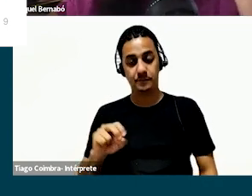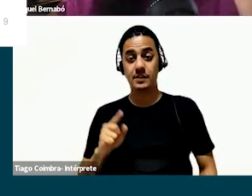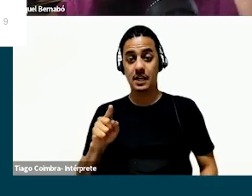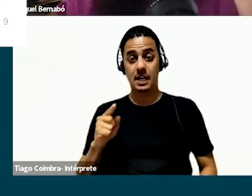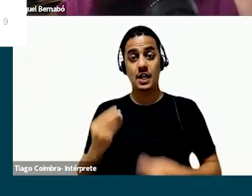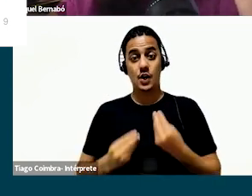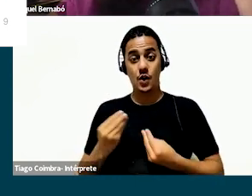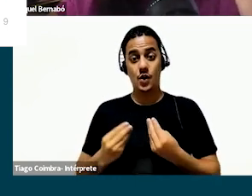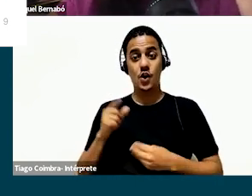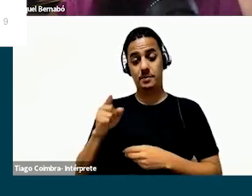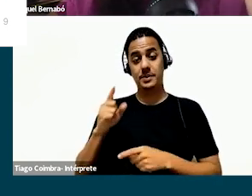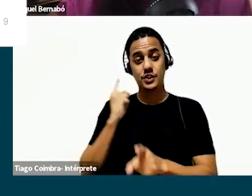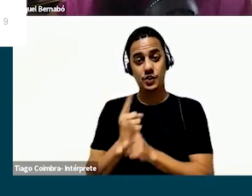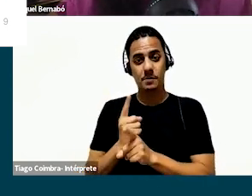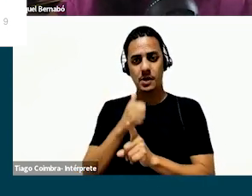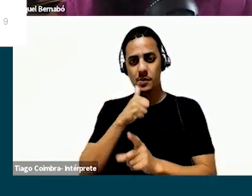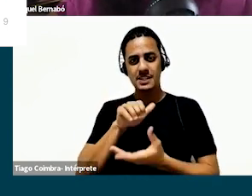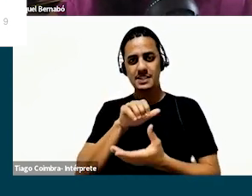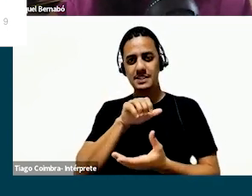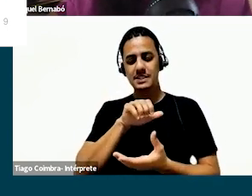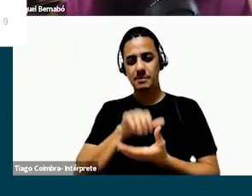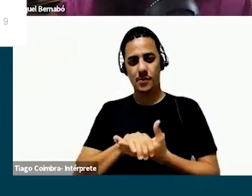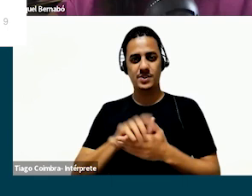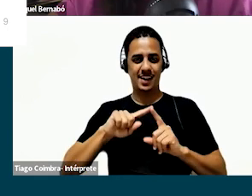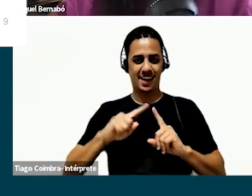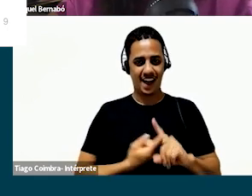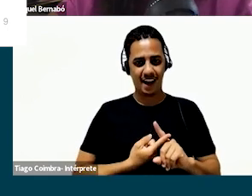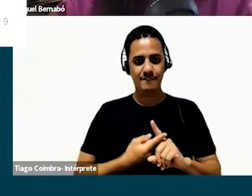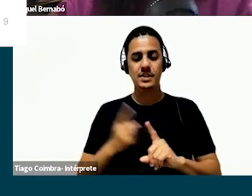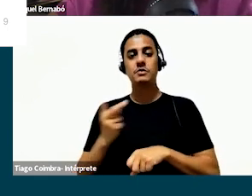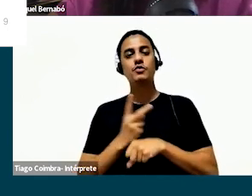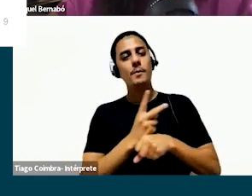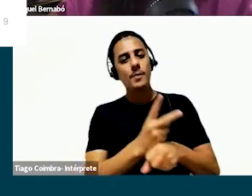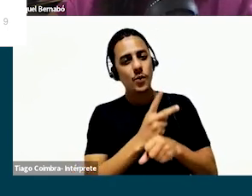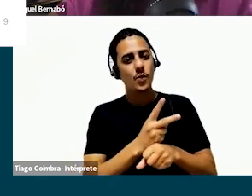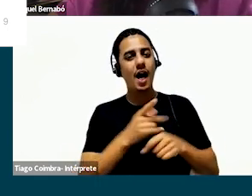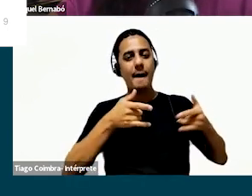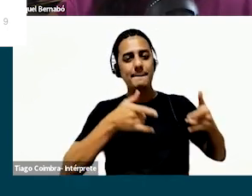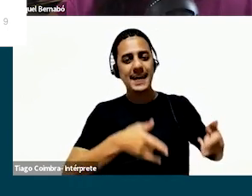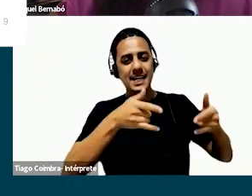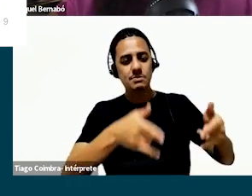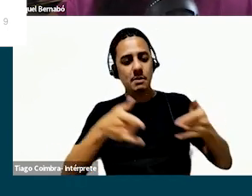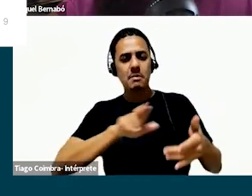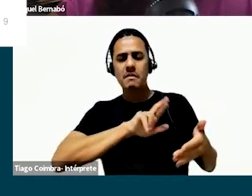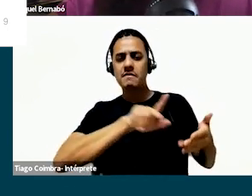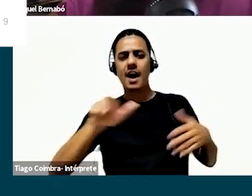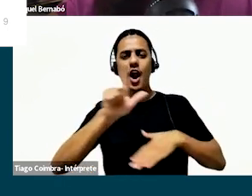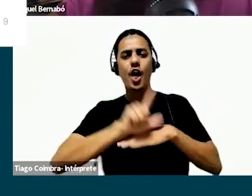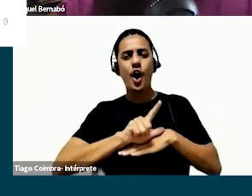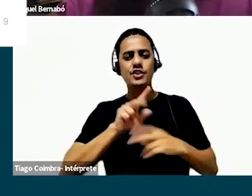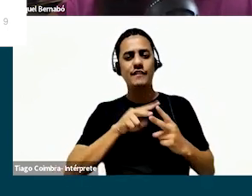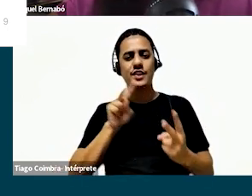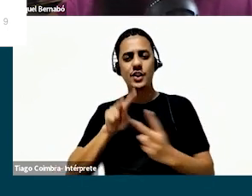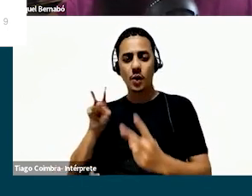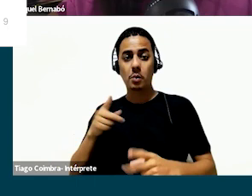Gustavo. E quando ele descobriu que a esposa dele estava grávida, ele e ela, né, a esposa, eles foram procurar